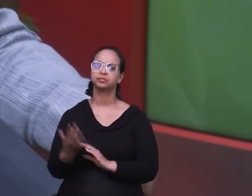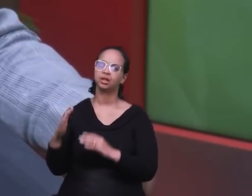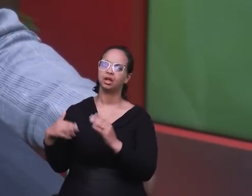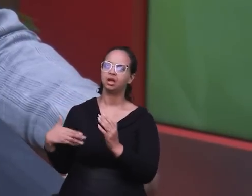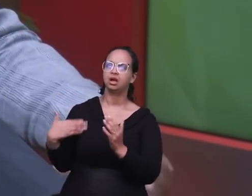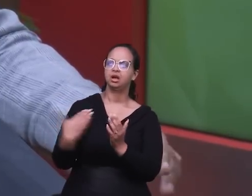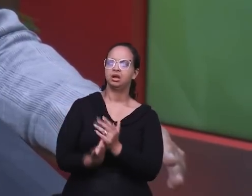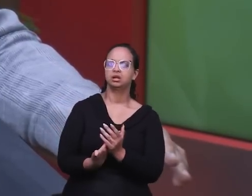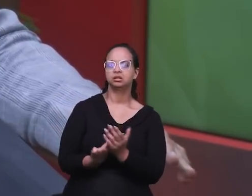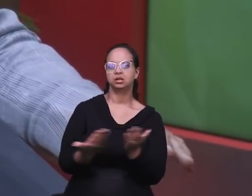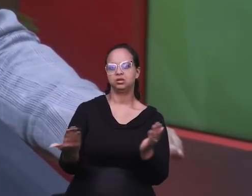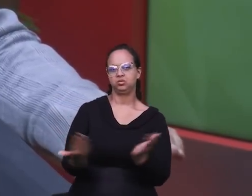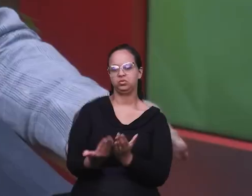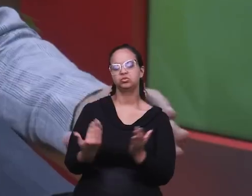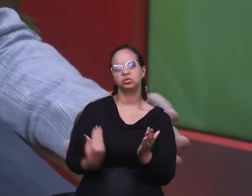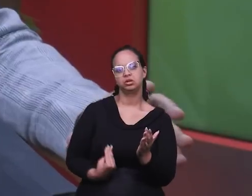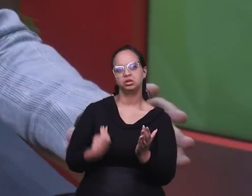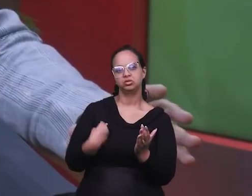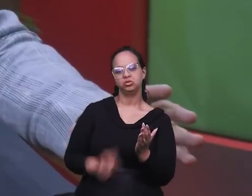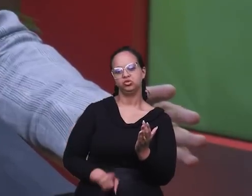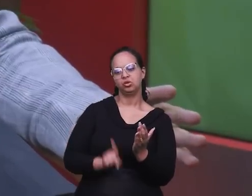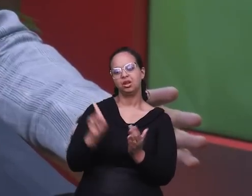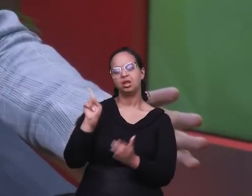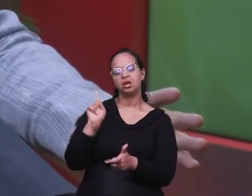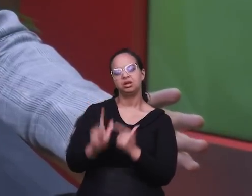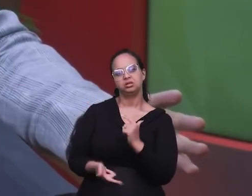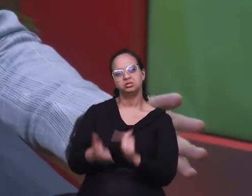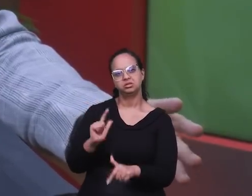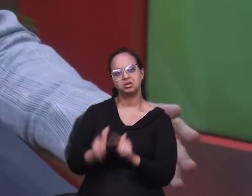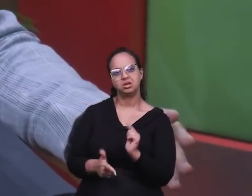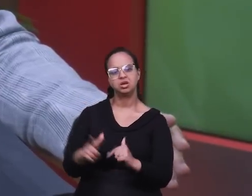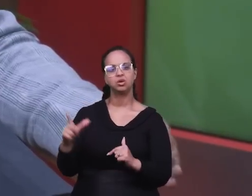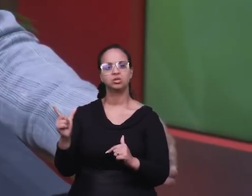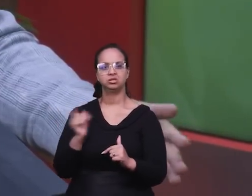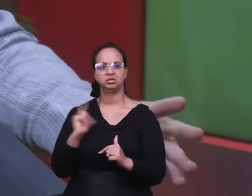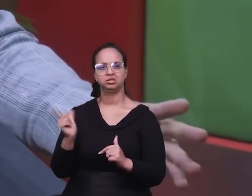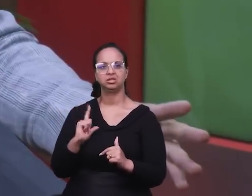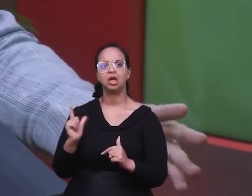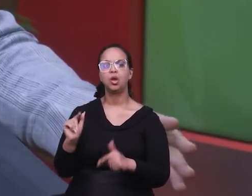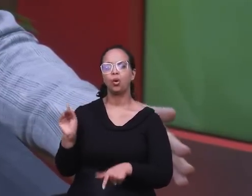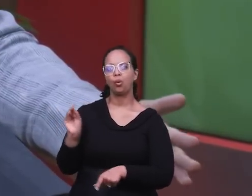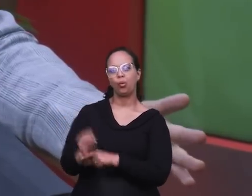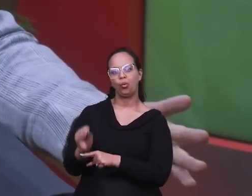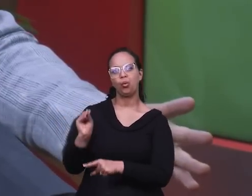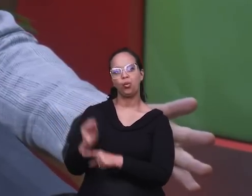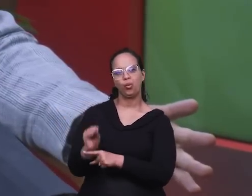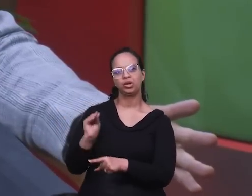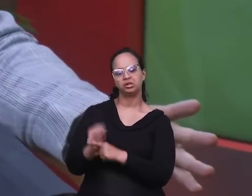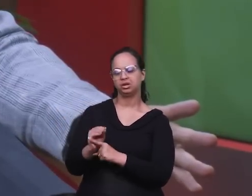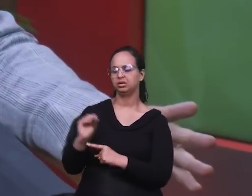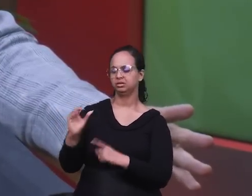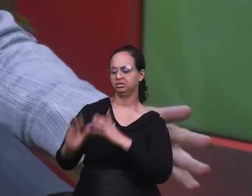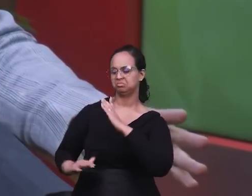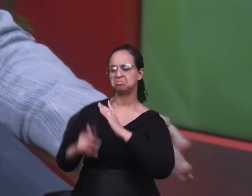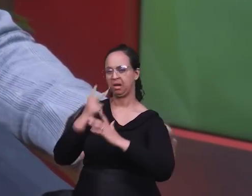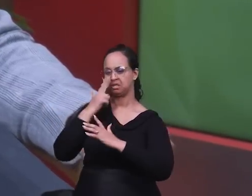até hoje ainda existe lá em Israel essa atividade, né? O pastor de